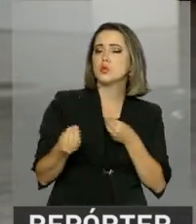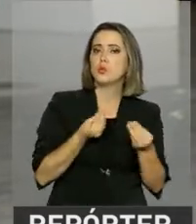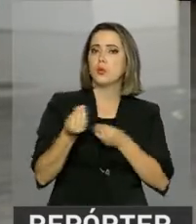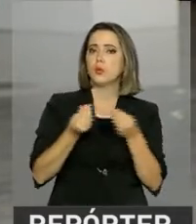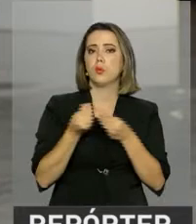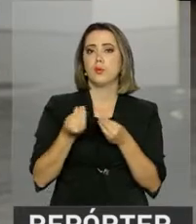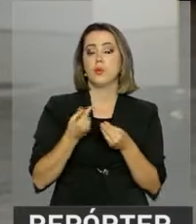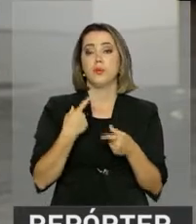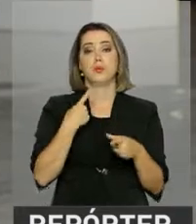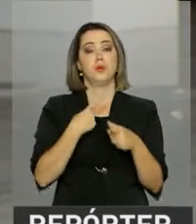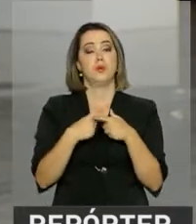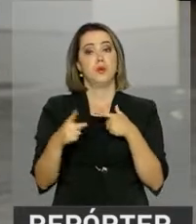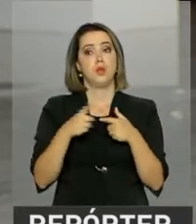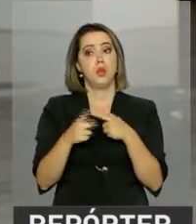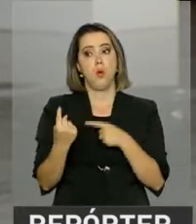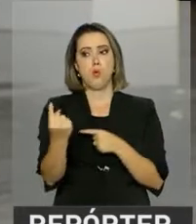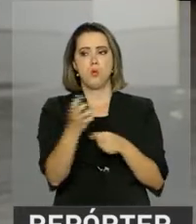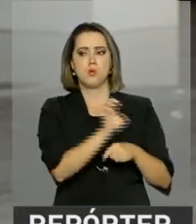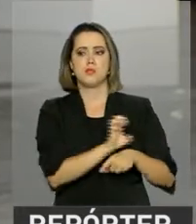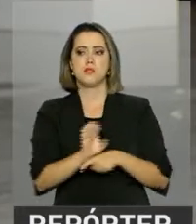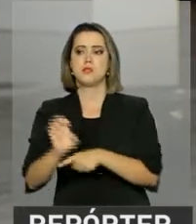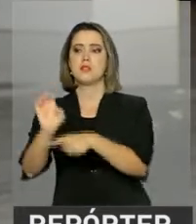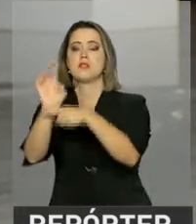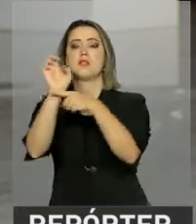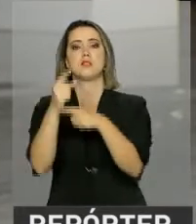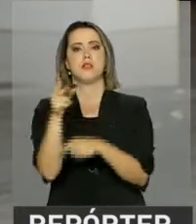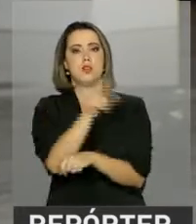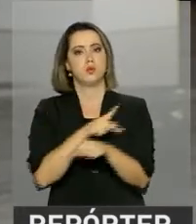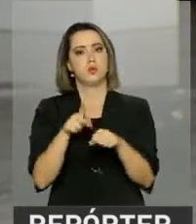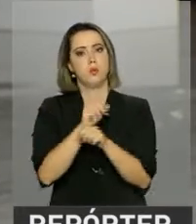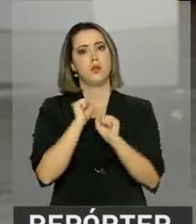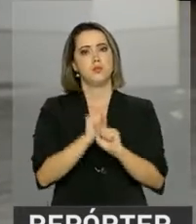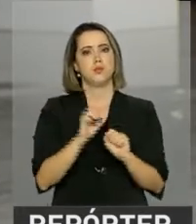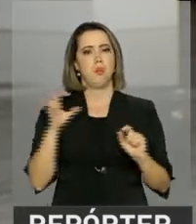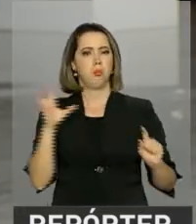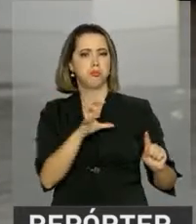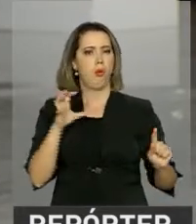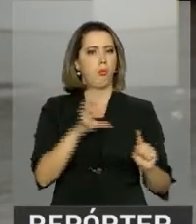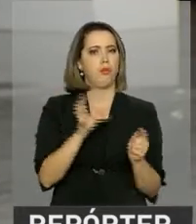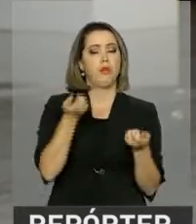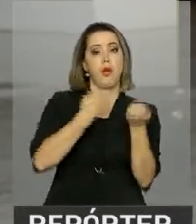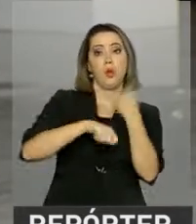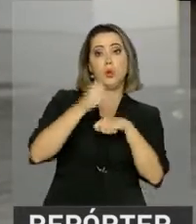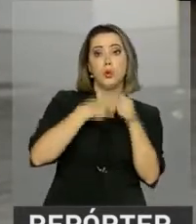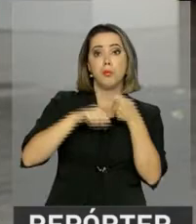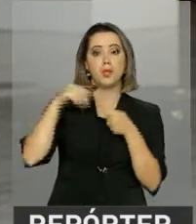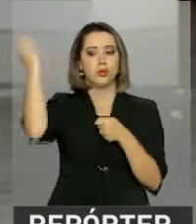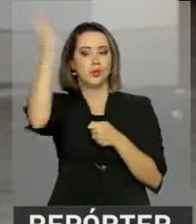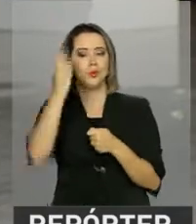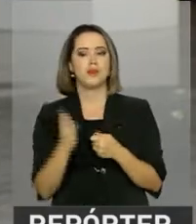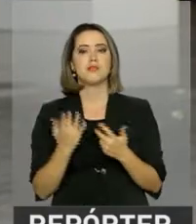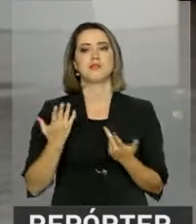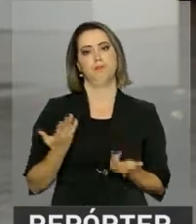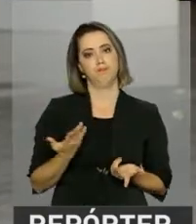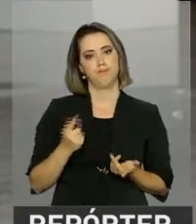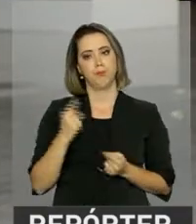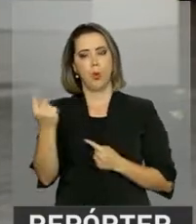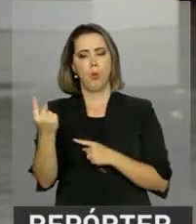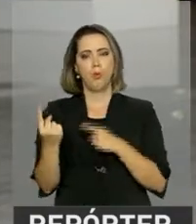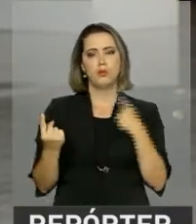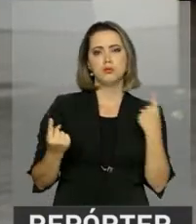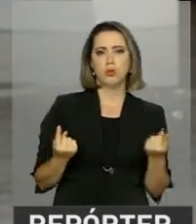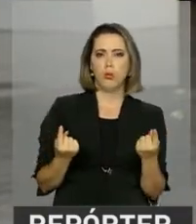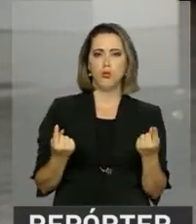situação financeira de alguns estados do país podem impactar o sistema financeiro nacional tanto uma análise enquanto outra